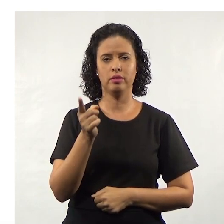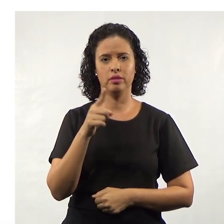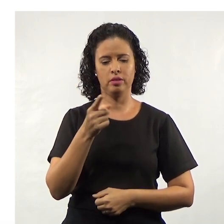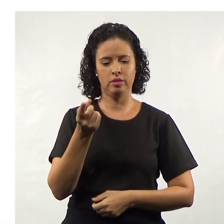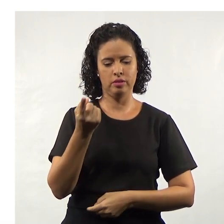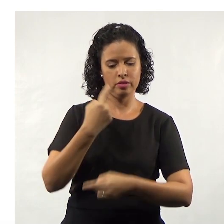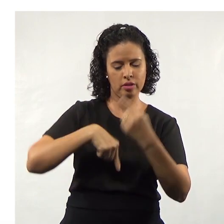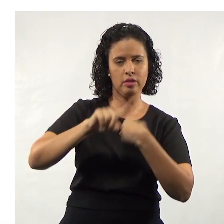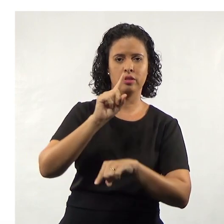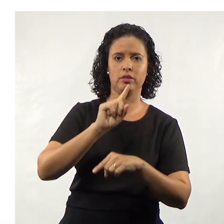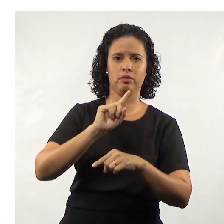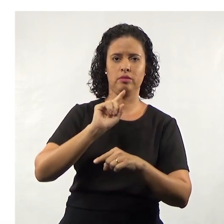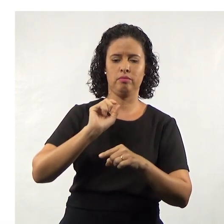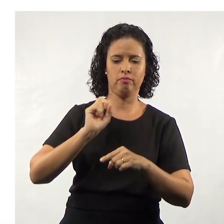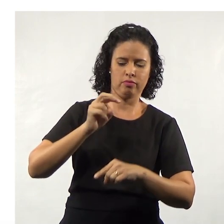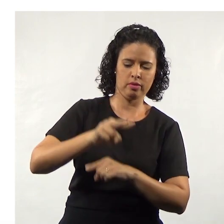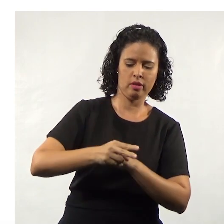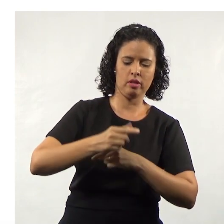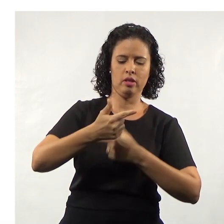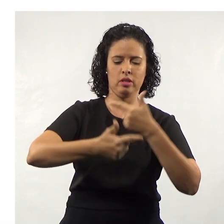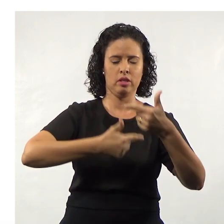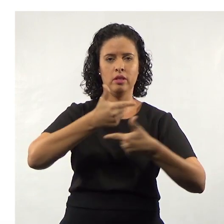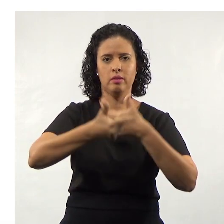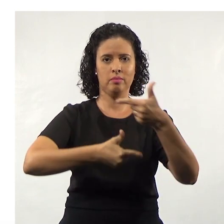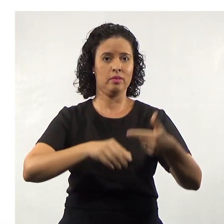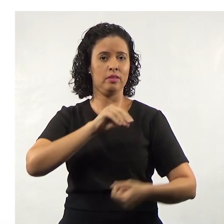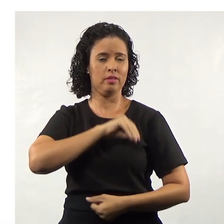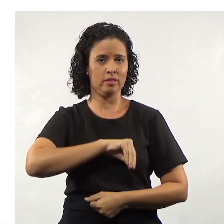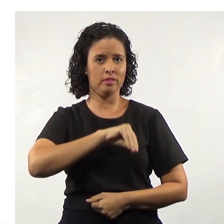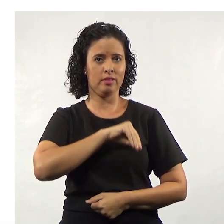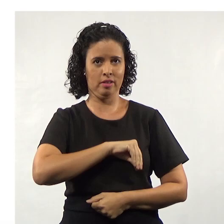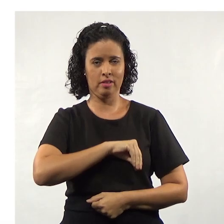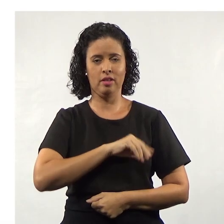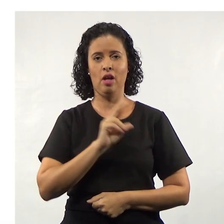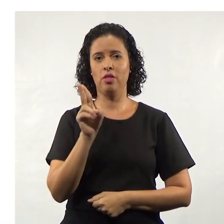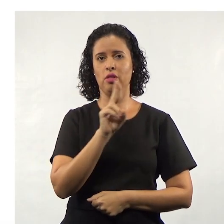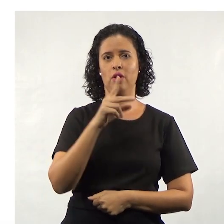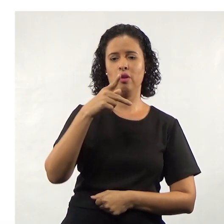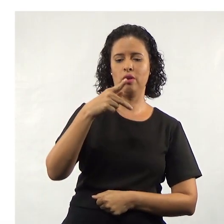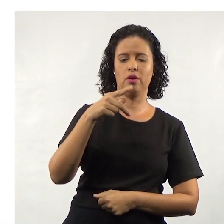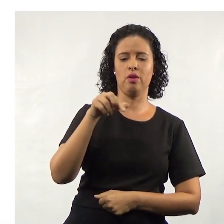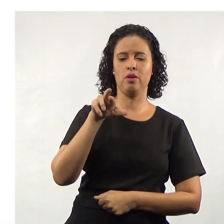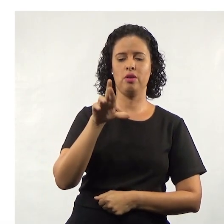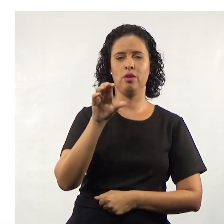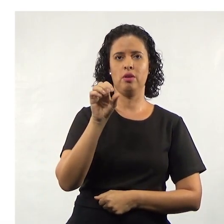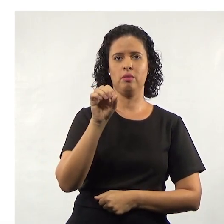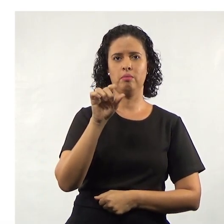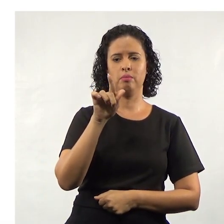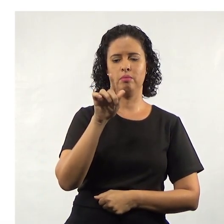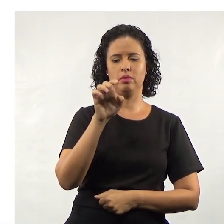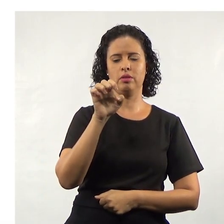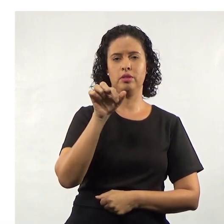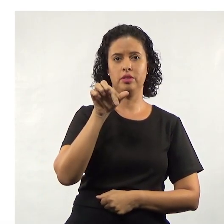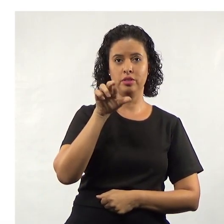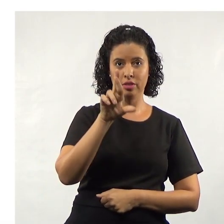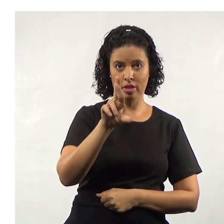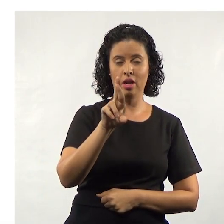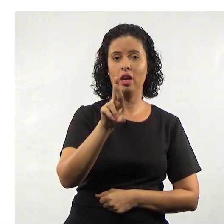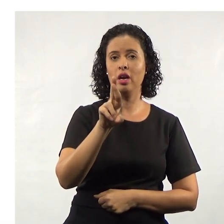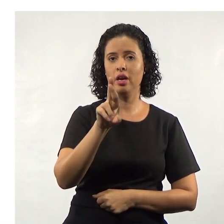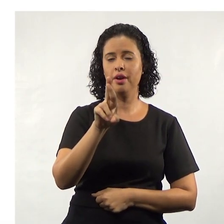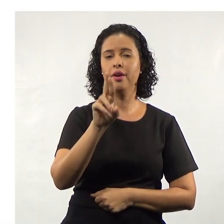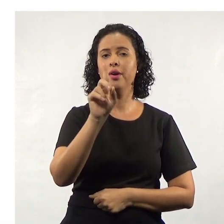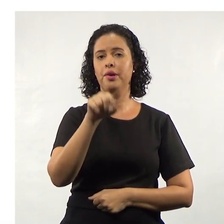geração de emprego e renda, né? O PROGER. Tá aqui, ó. Não é o Rogério não, rapaz, é o PROGER. Tem algum Rogério aí na sala? Deve